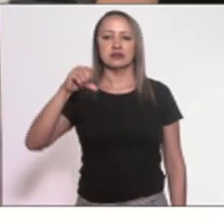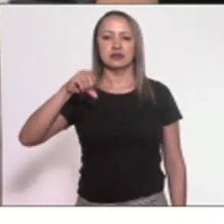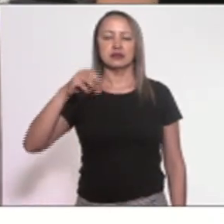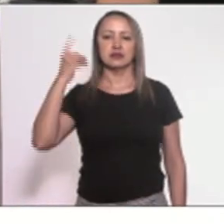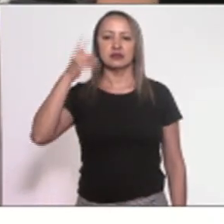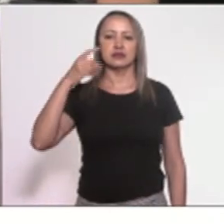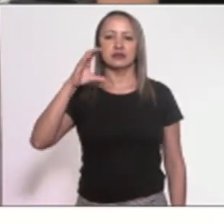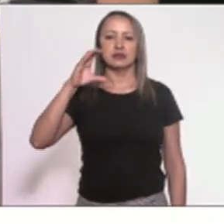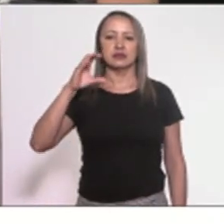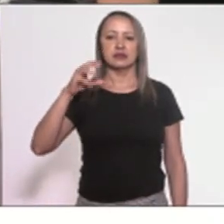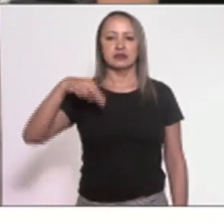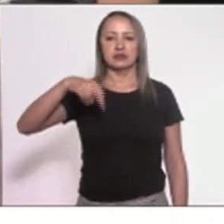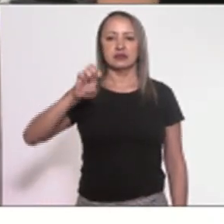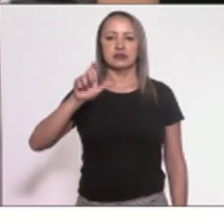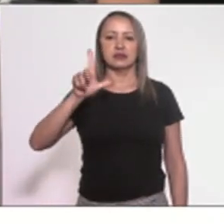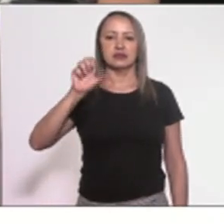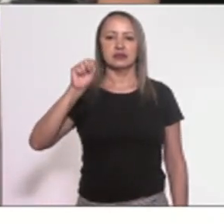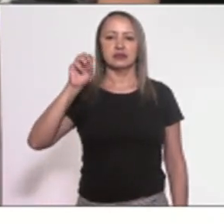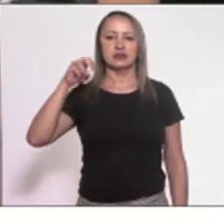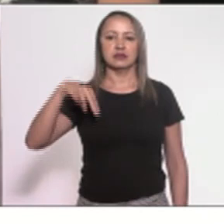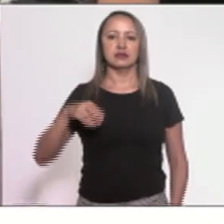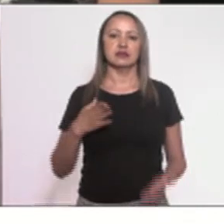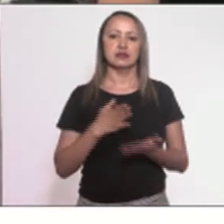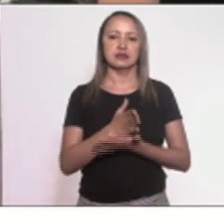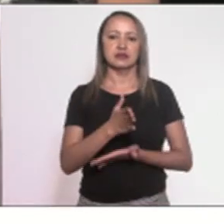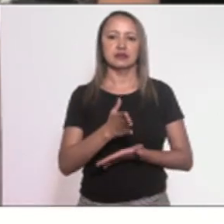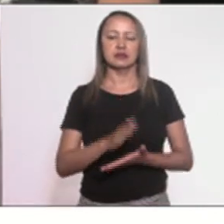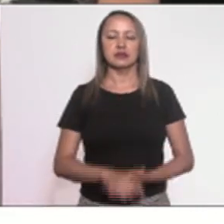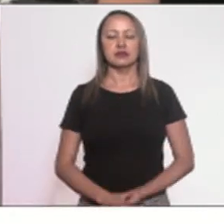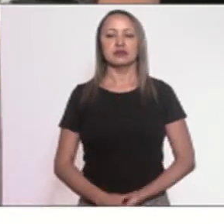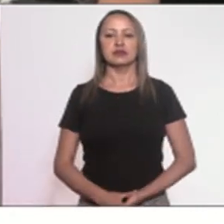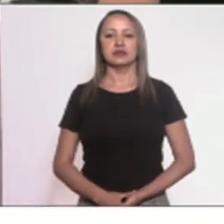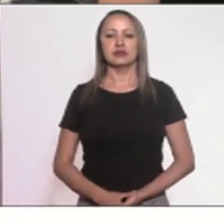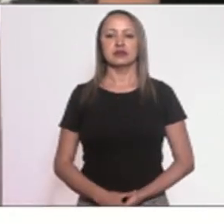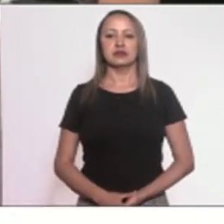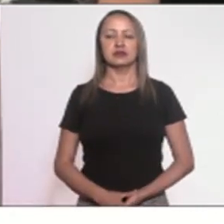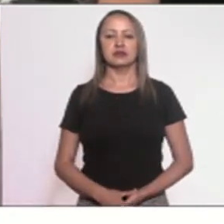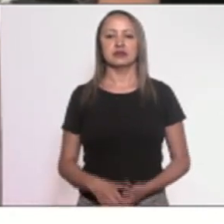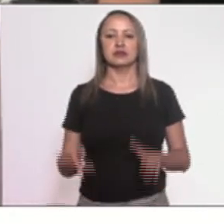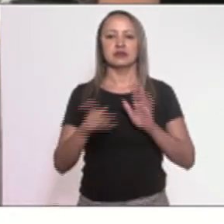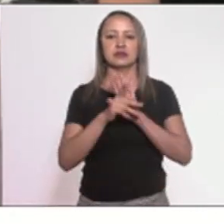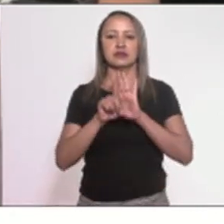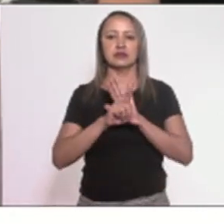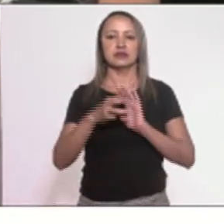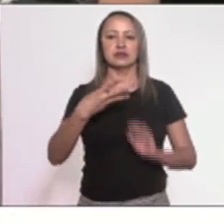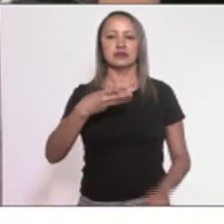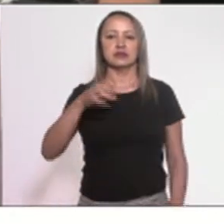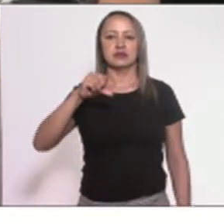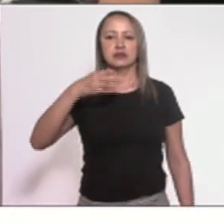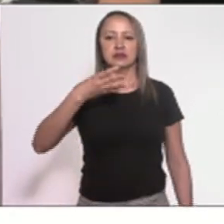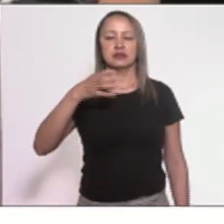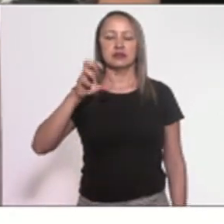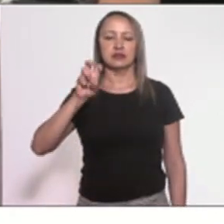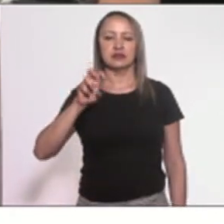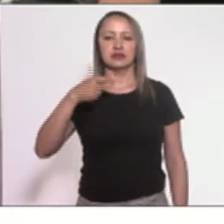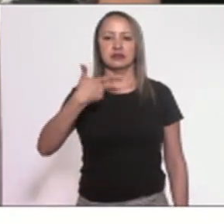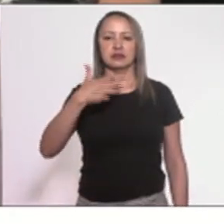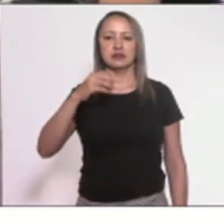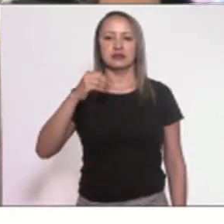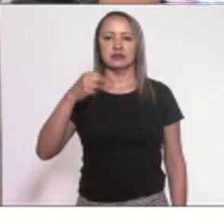1246-2019, deputado capitão Nelson. Senhores que aprovam, permaneçam como estão, aprovado. Requer a inclusão na ordem do dia do projeto de lei 3945-2018,